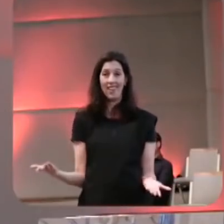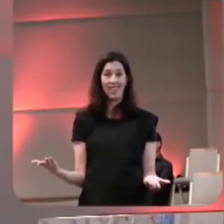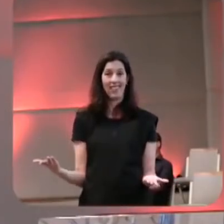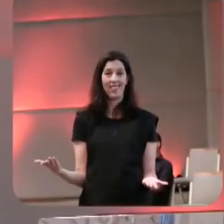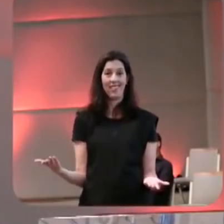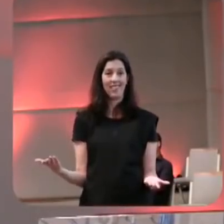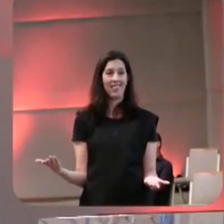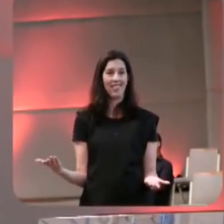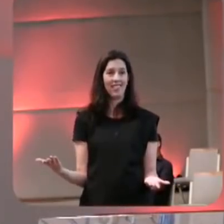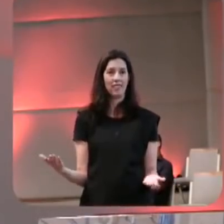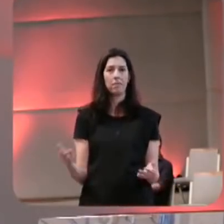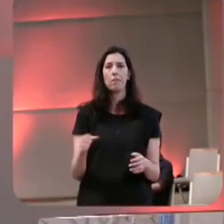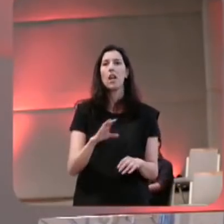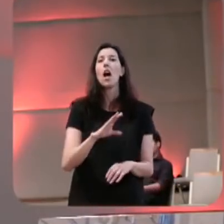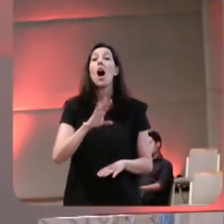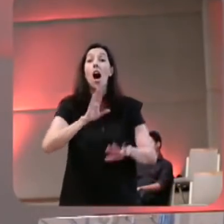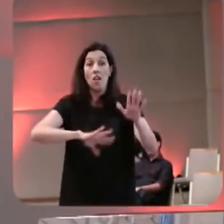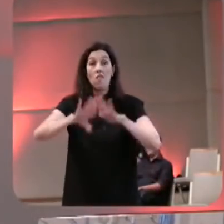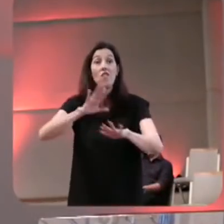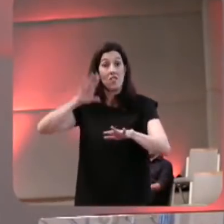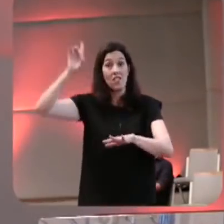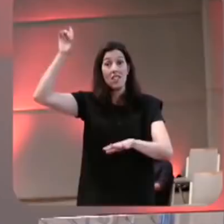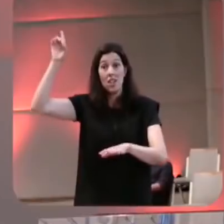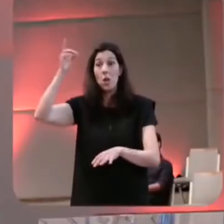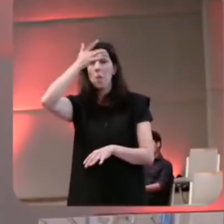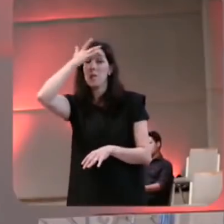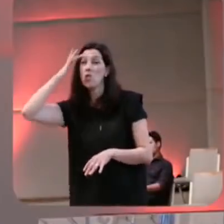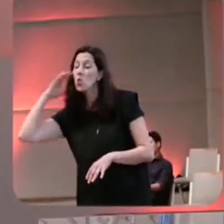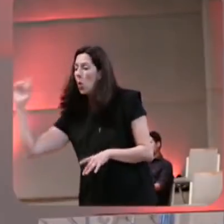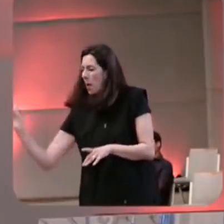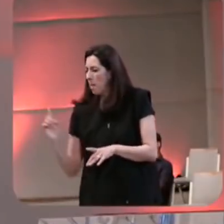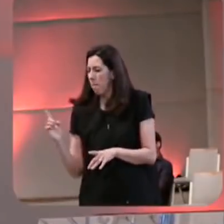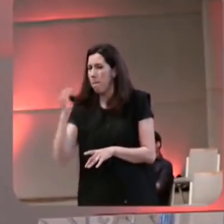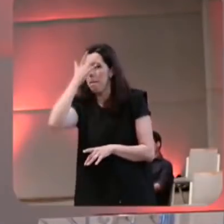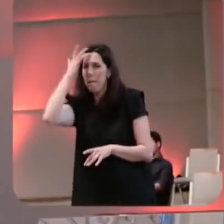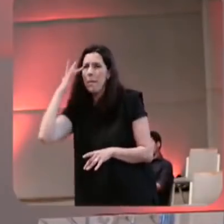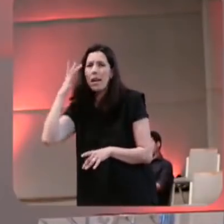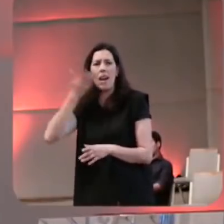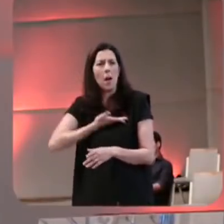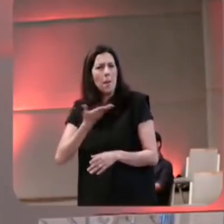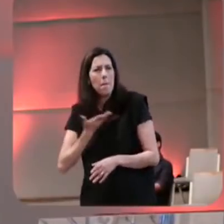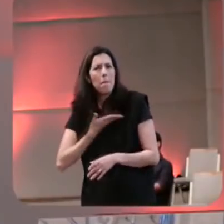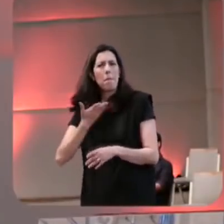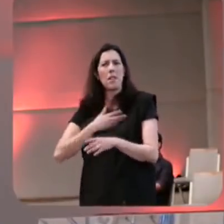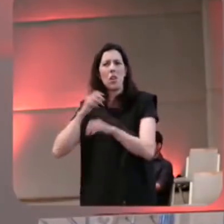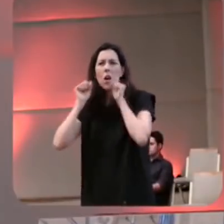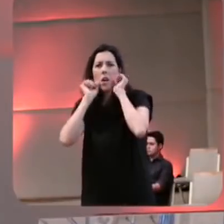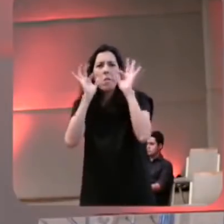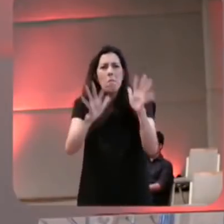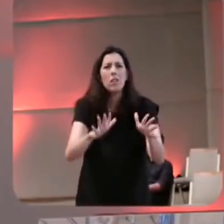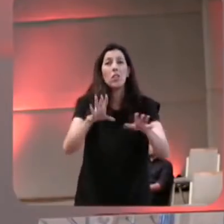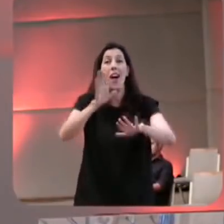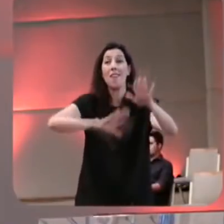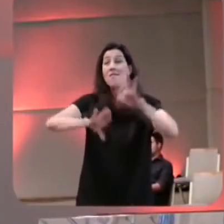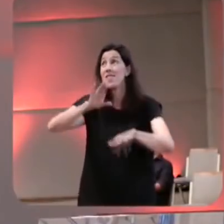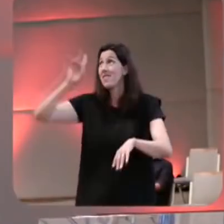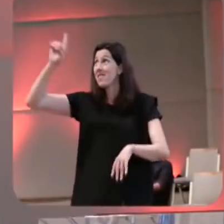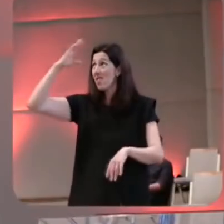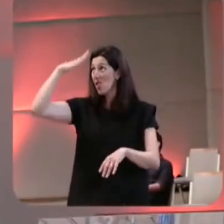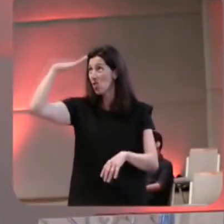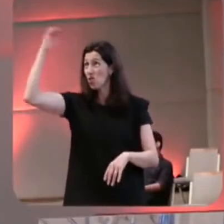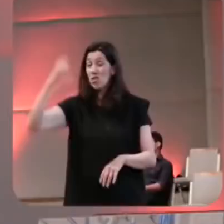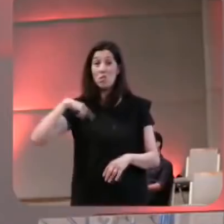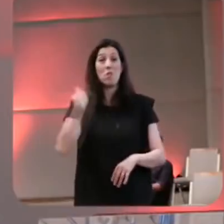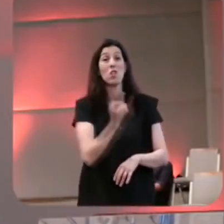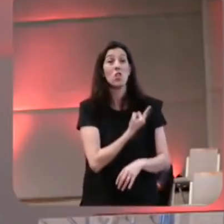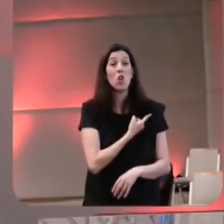nossa volta para nos abençoar. Mas o importante é que quando o Senhor coloca uma meta, um alvo, um chamado, um